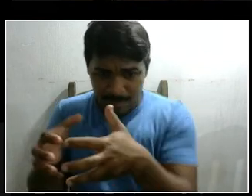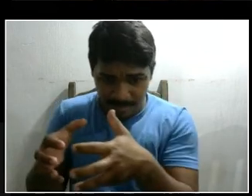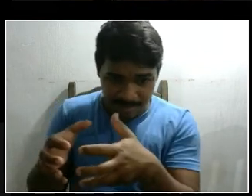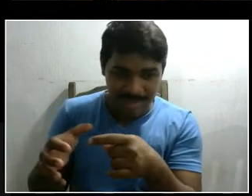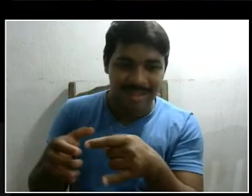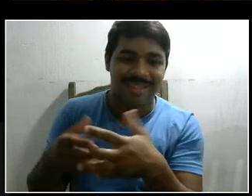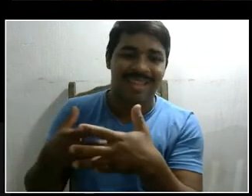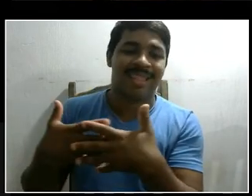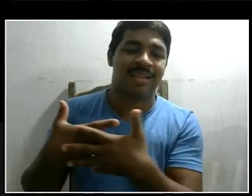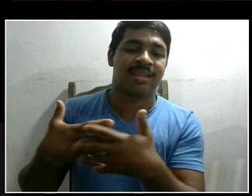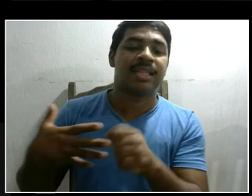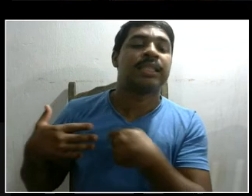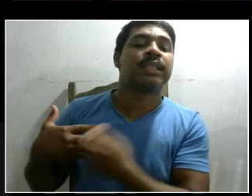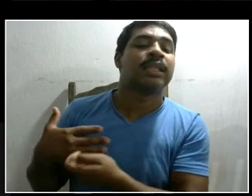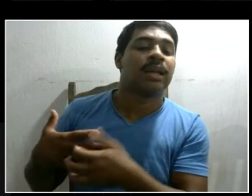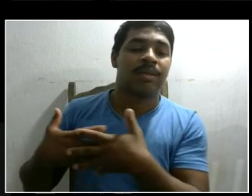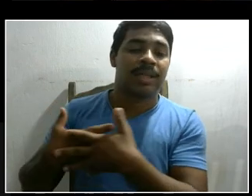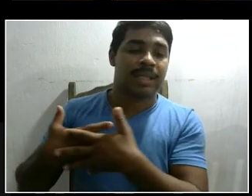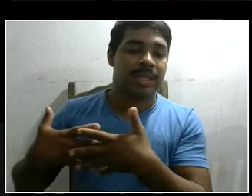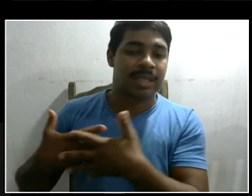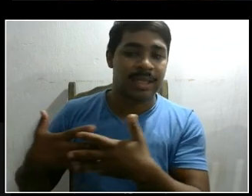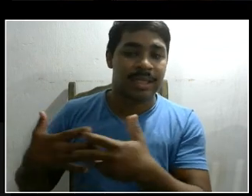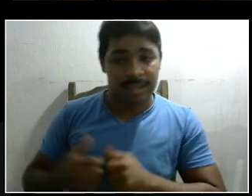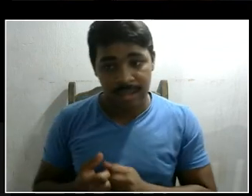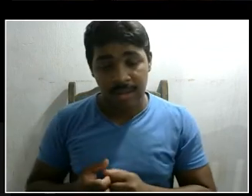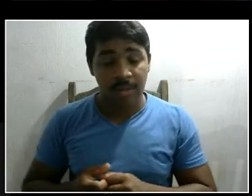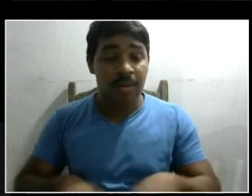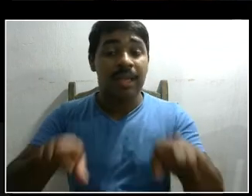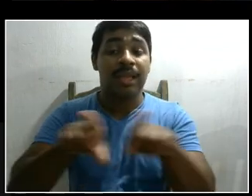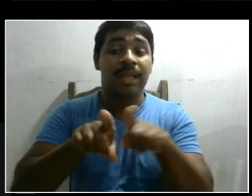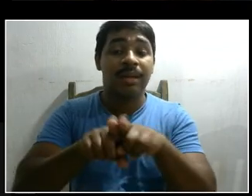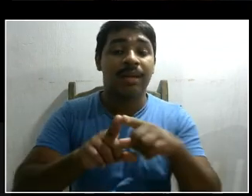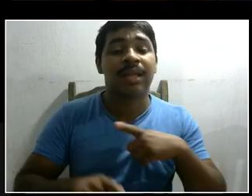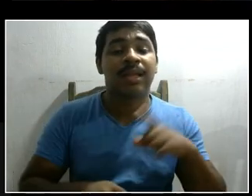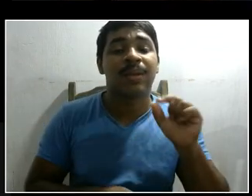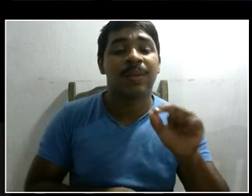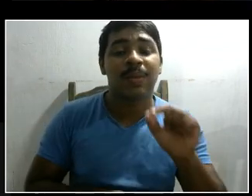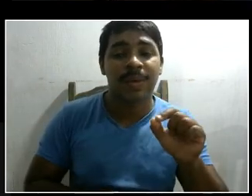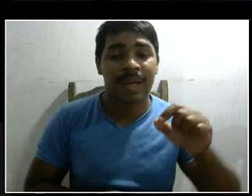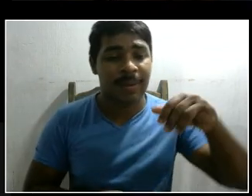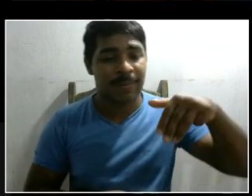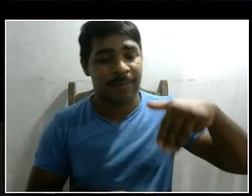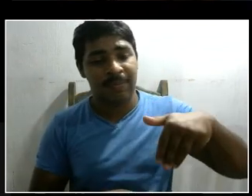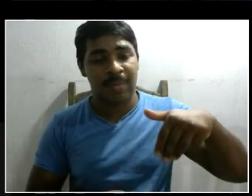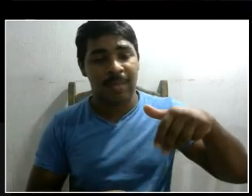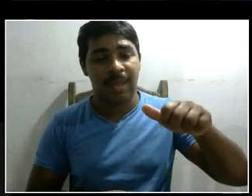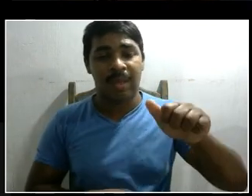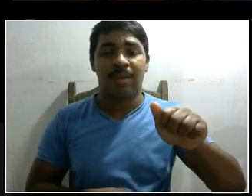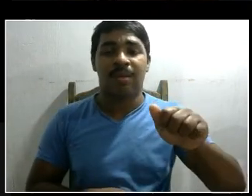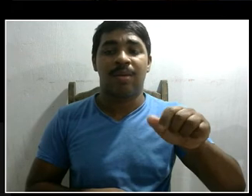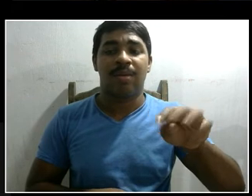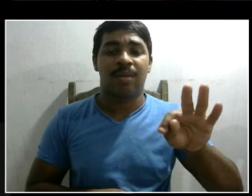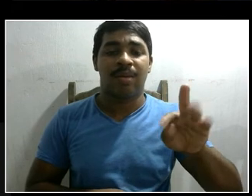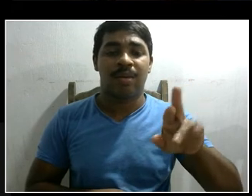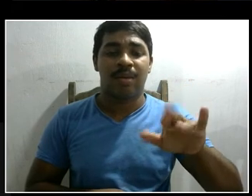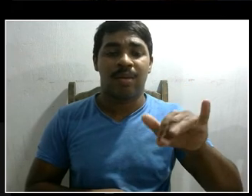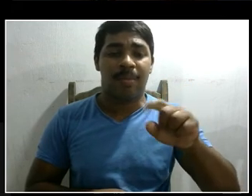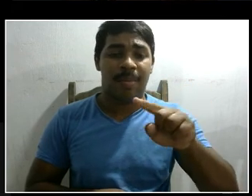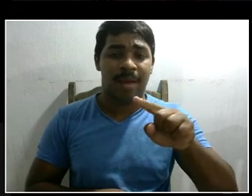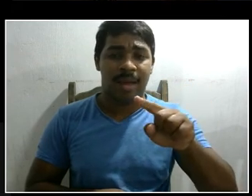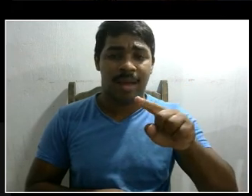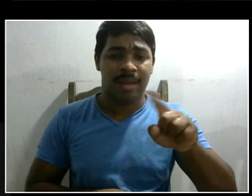também é formado pela matriz extracelular. O que seria essa matriz extracelular? É aquela matriz que vai estar fora da